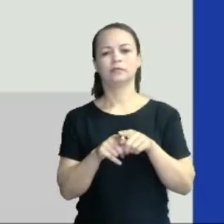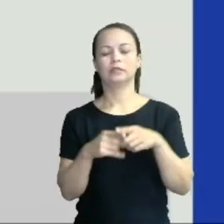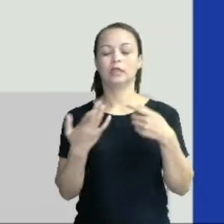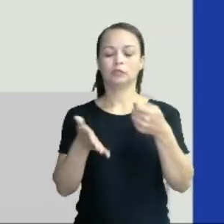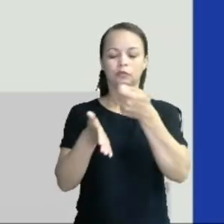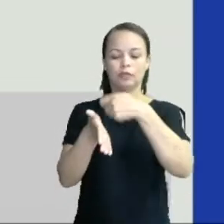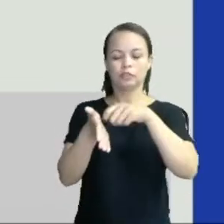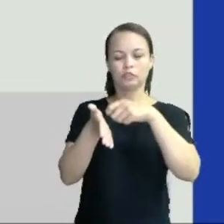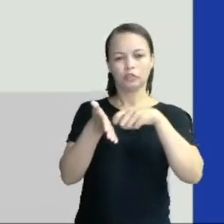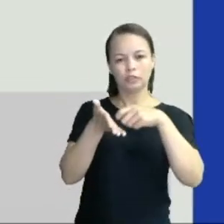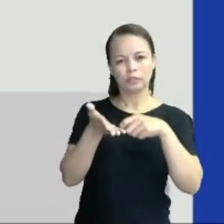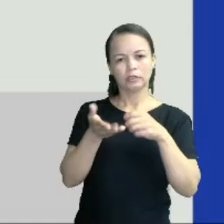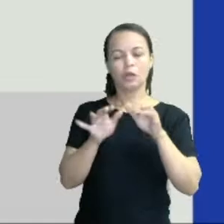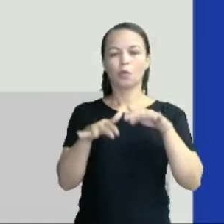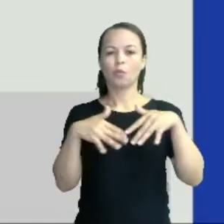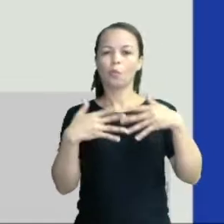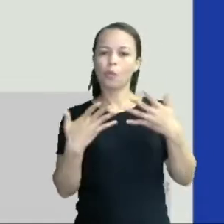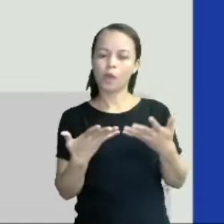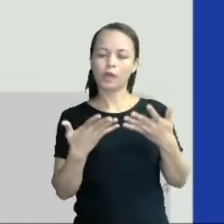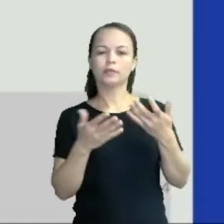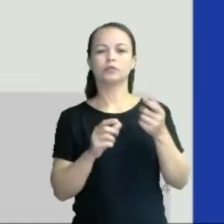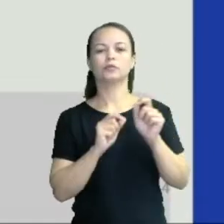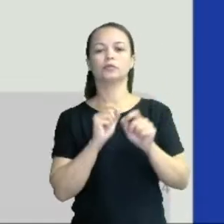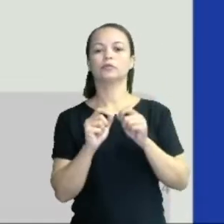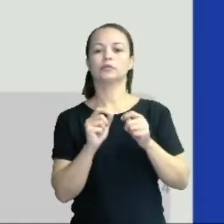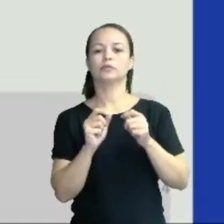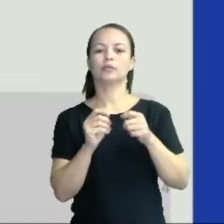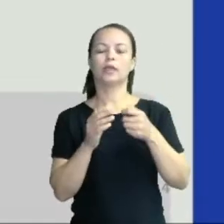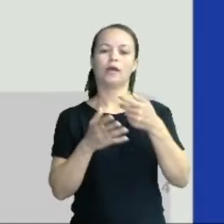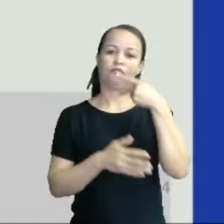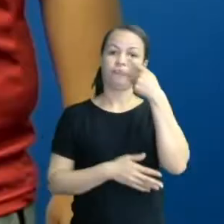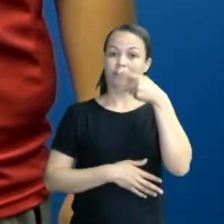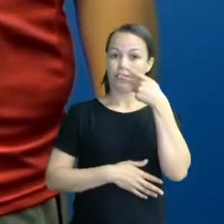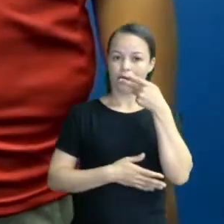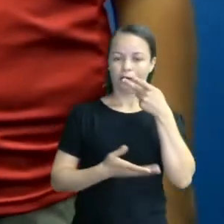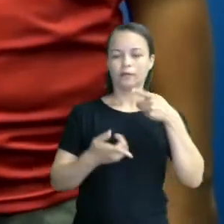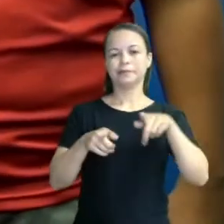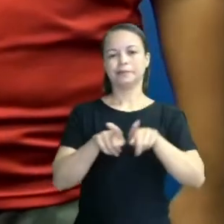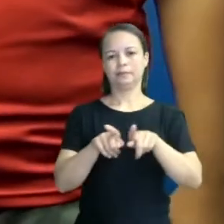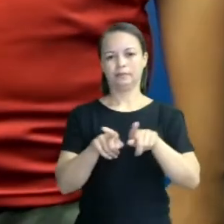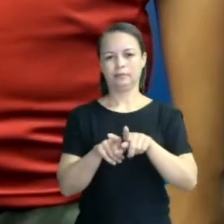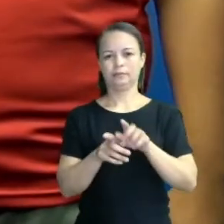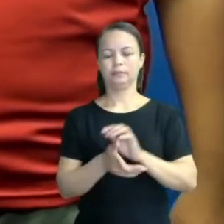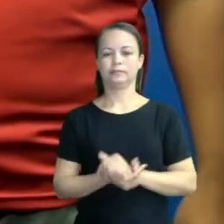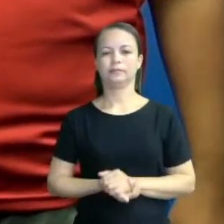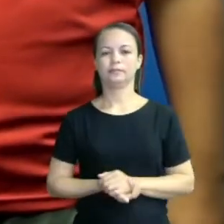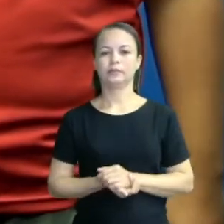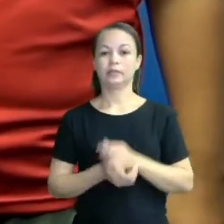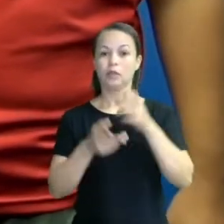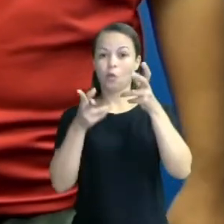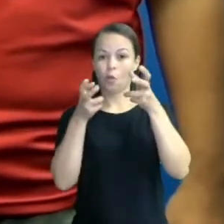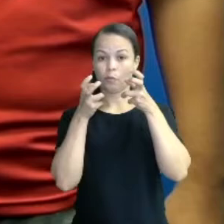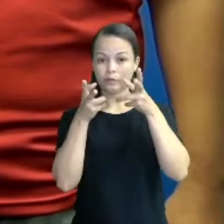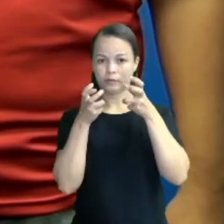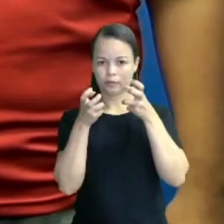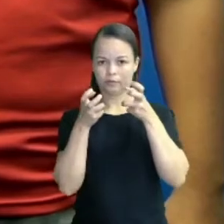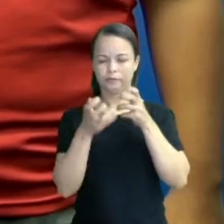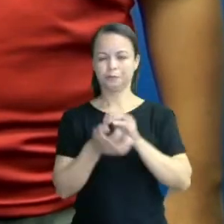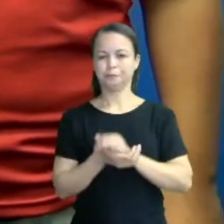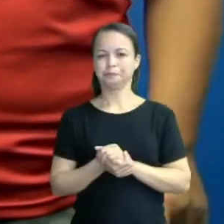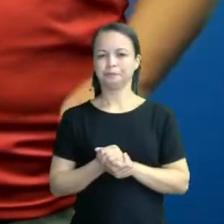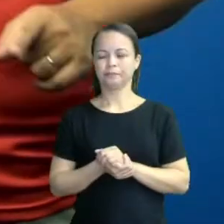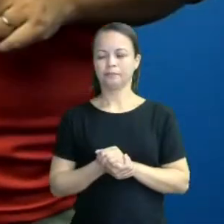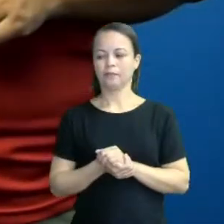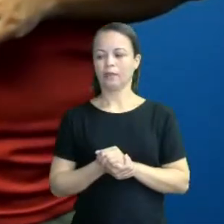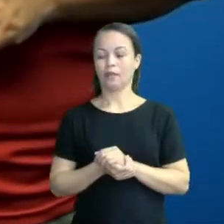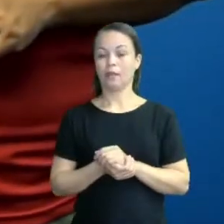na escrita quanto na pronúncia, certo, gente? Observe bem,